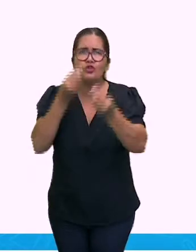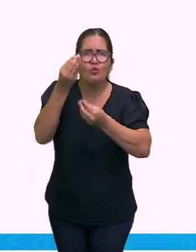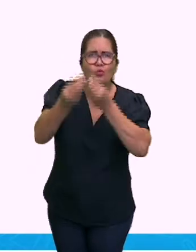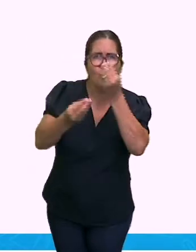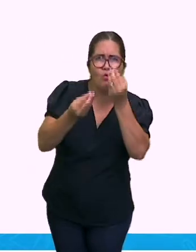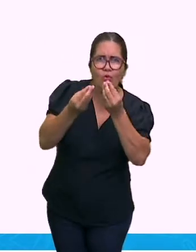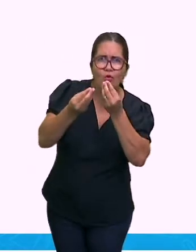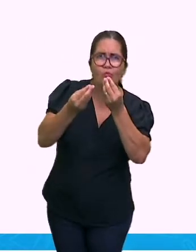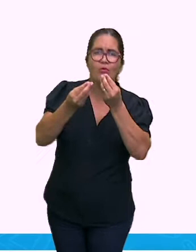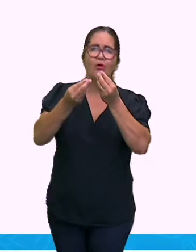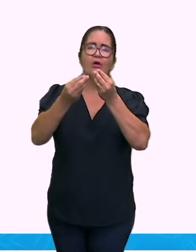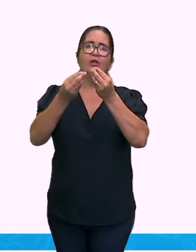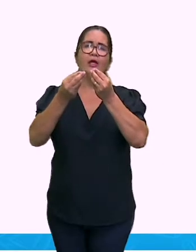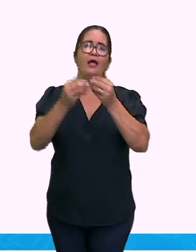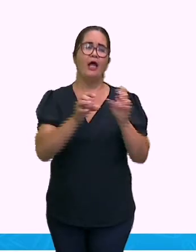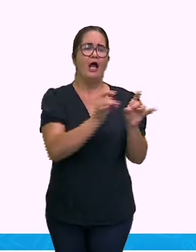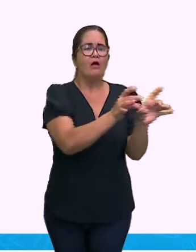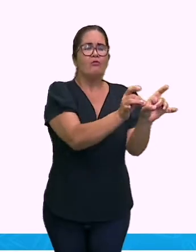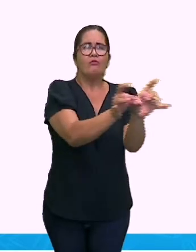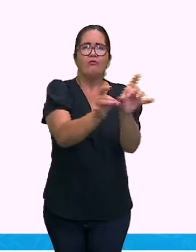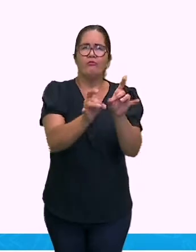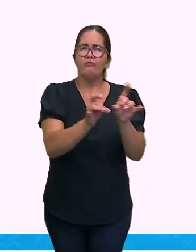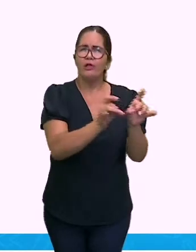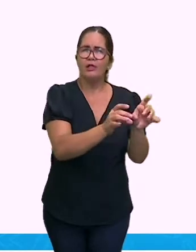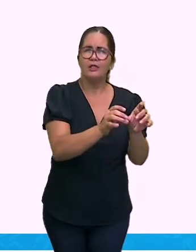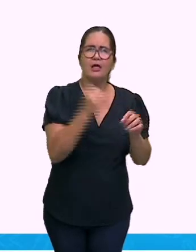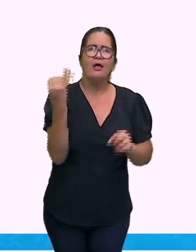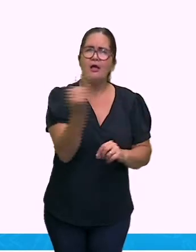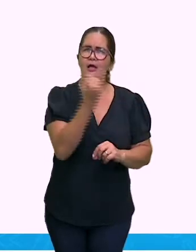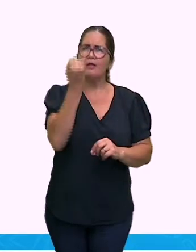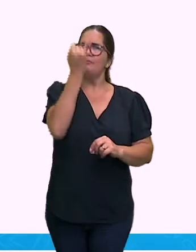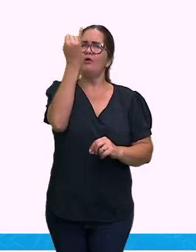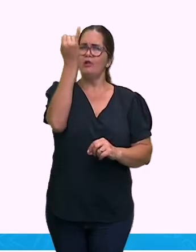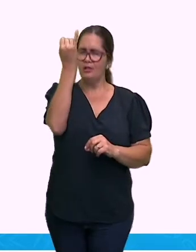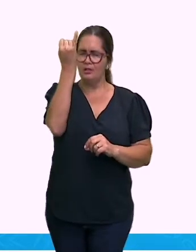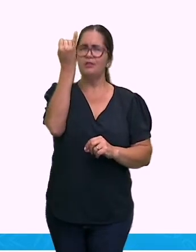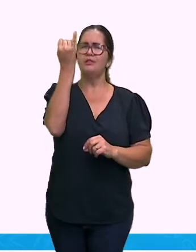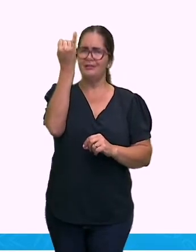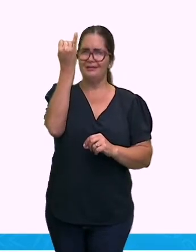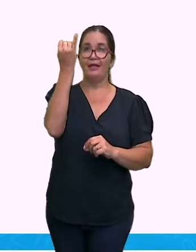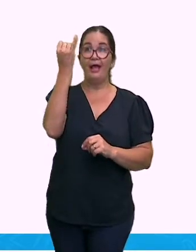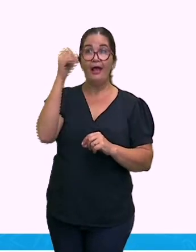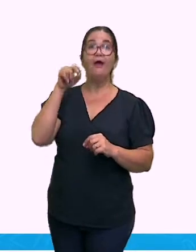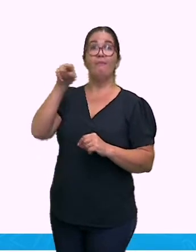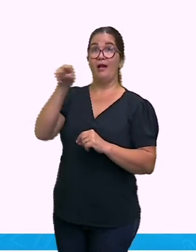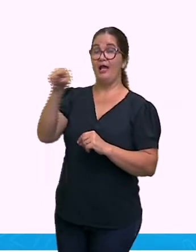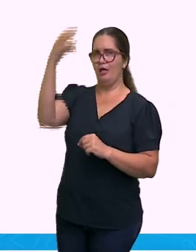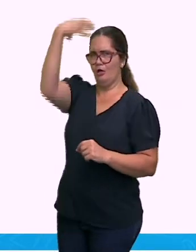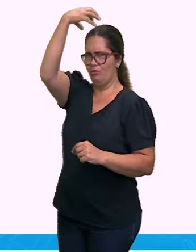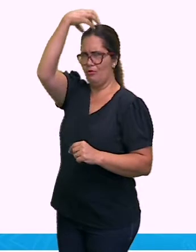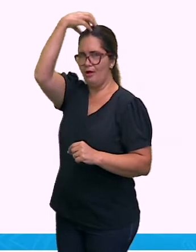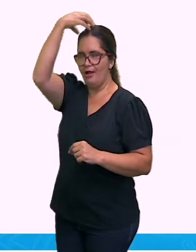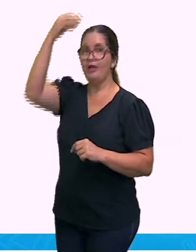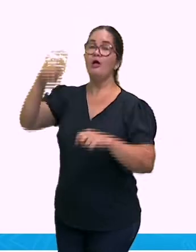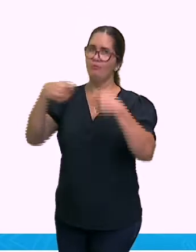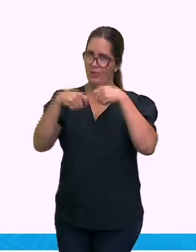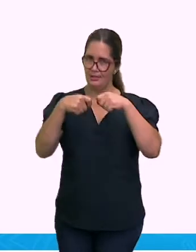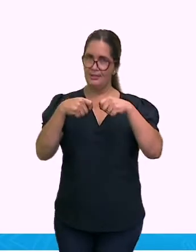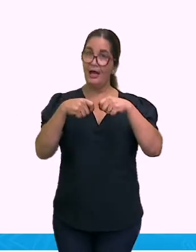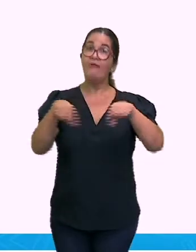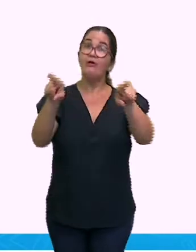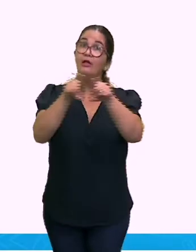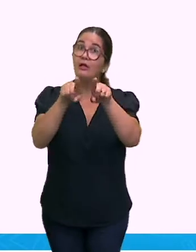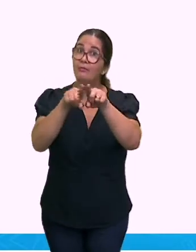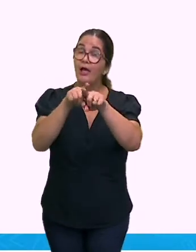fortalecimento do poder real. Então, ele era de grande importância para o poder do rei. O enriquecimento da